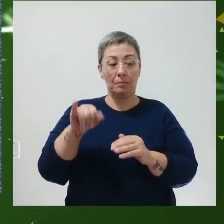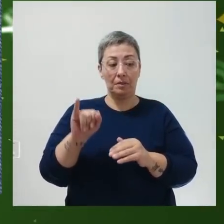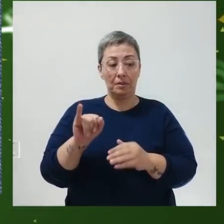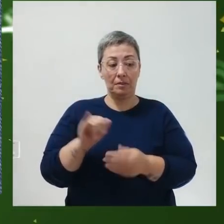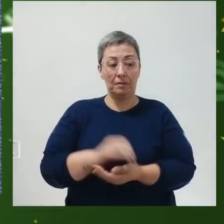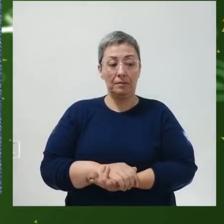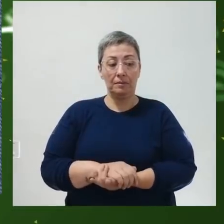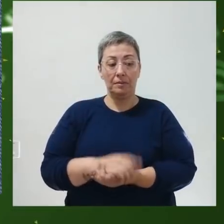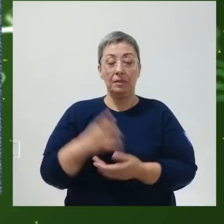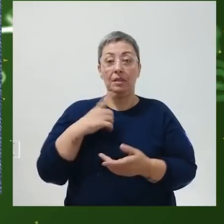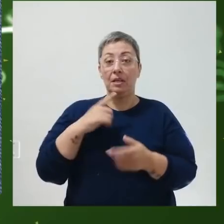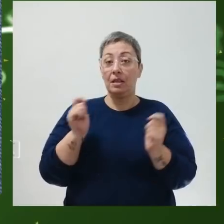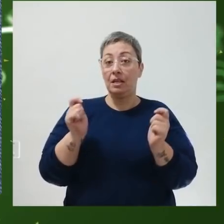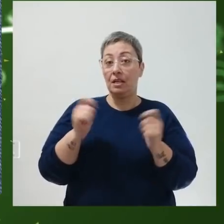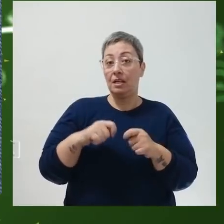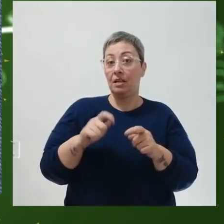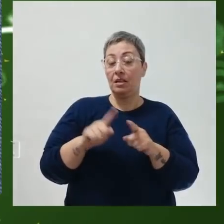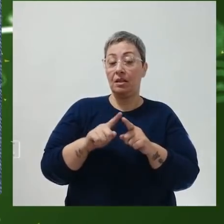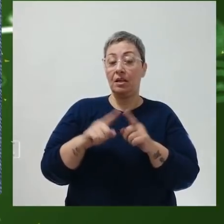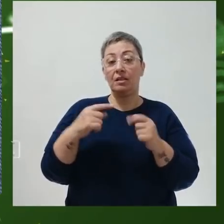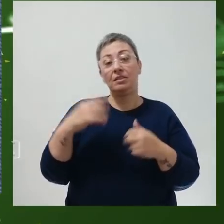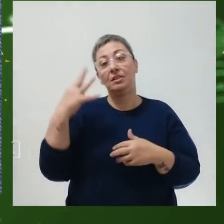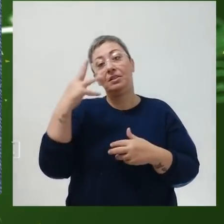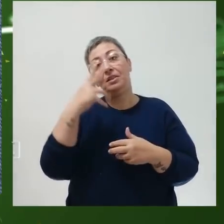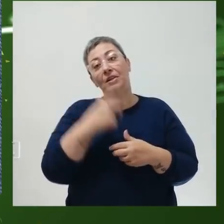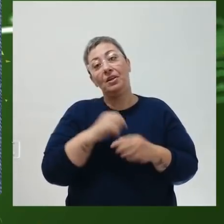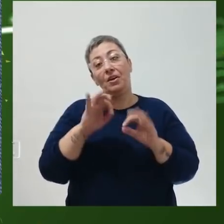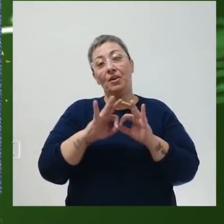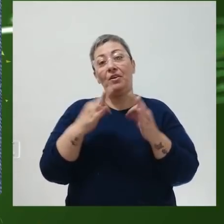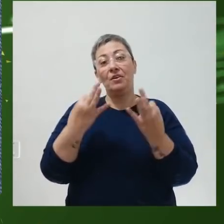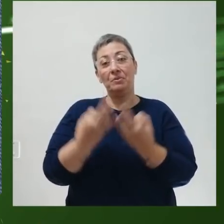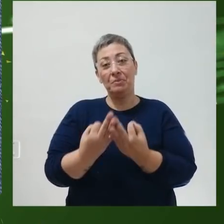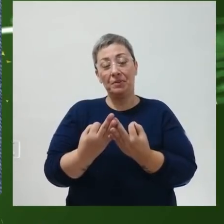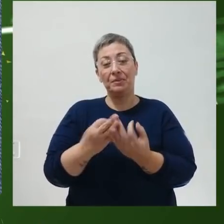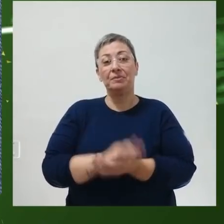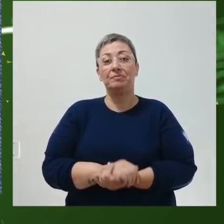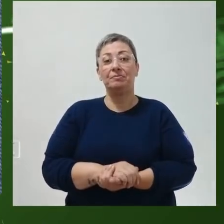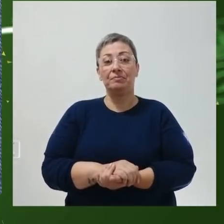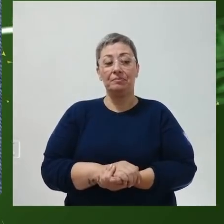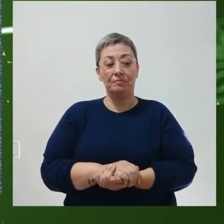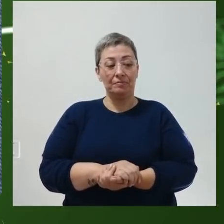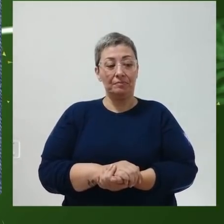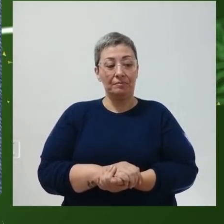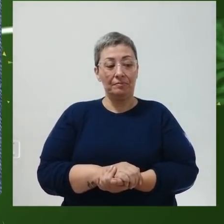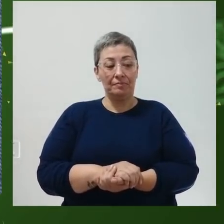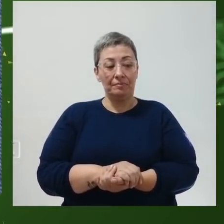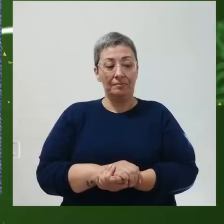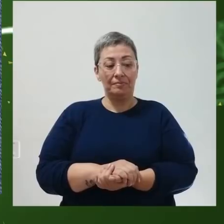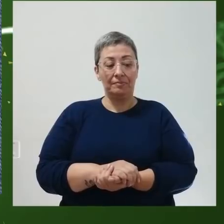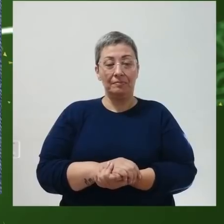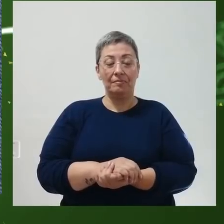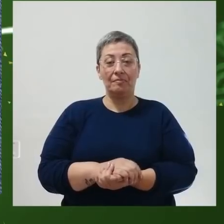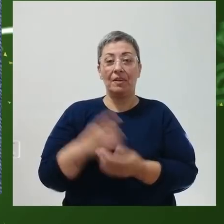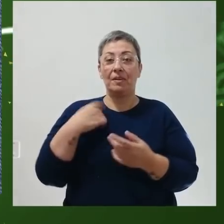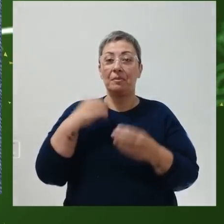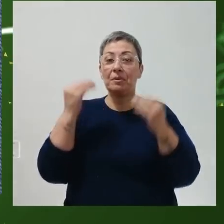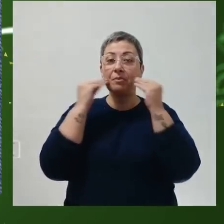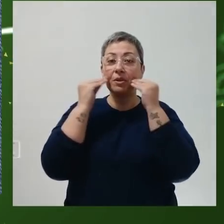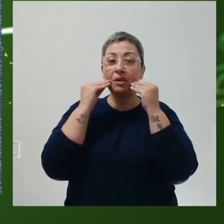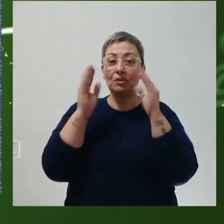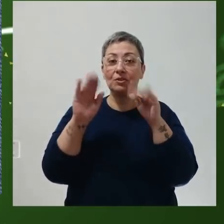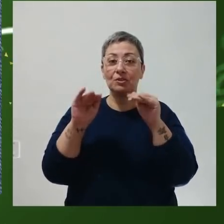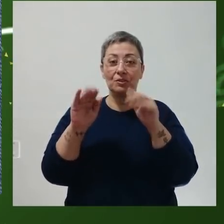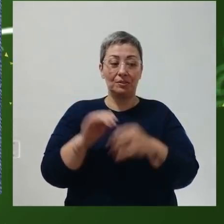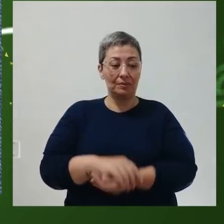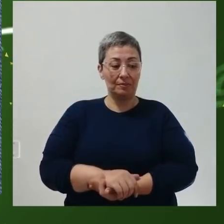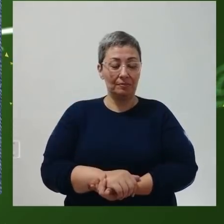bom? E é possível que brincar lindo! várias A formas, família! de outras maneiras também, não apenas abrindo, Manda beijo. formando uma ciranda